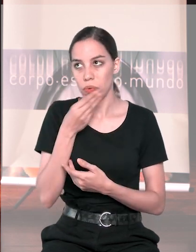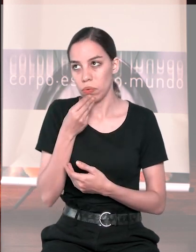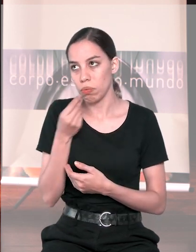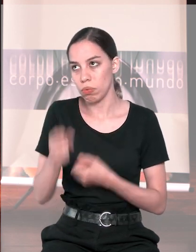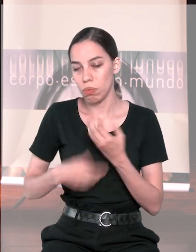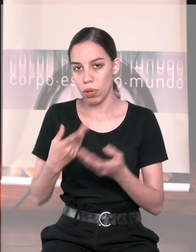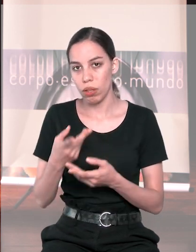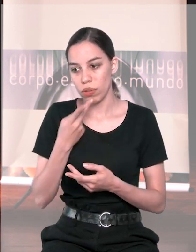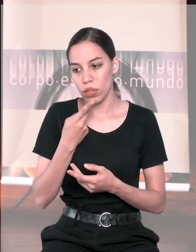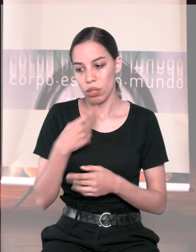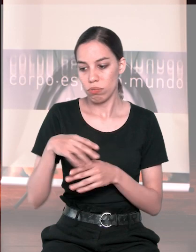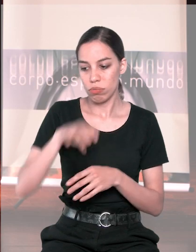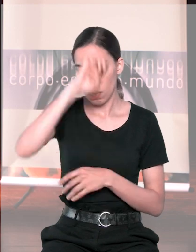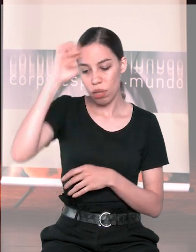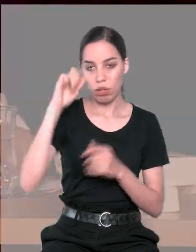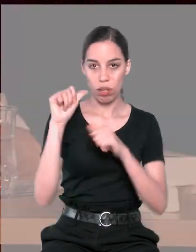das formas, se coloca.